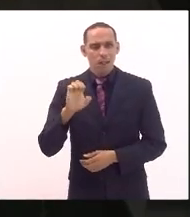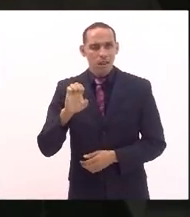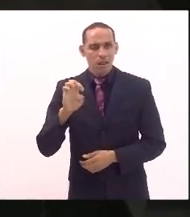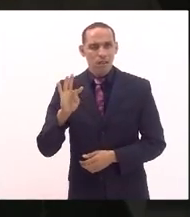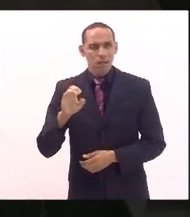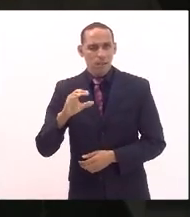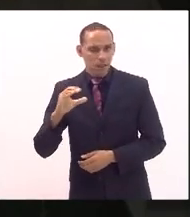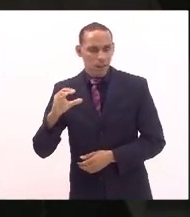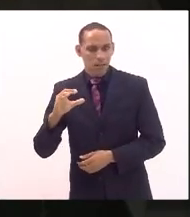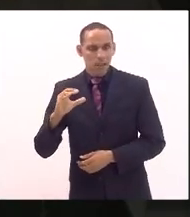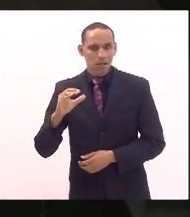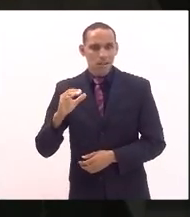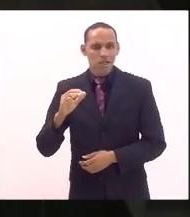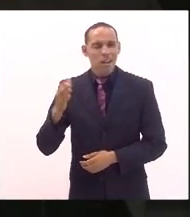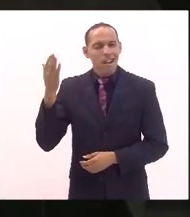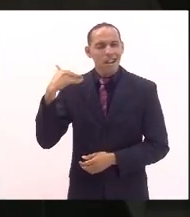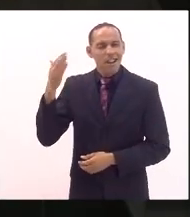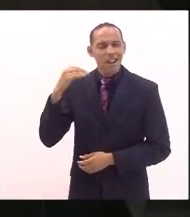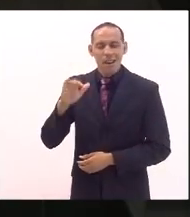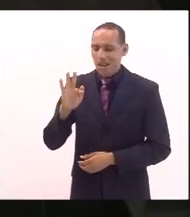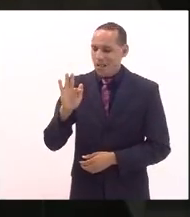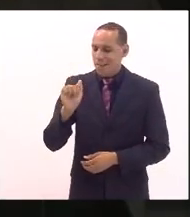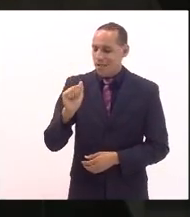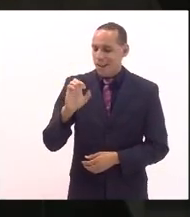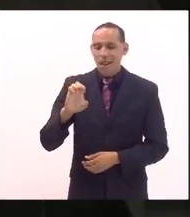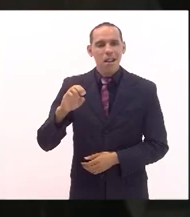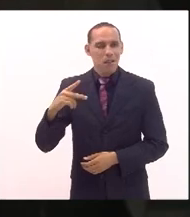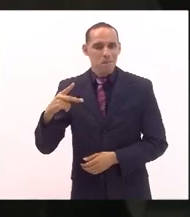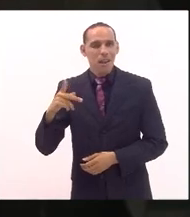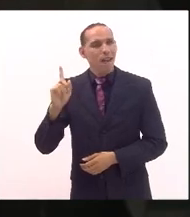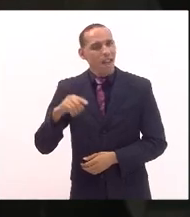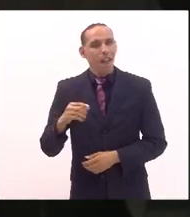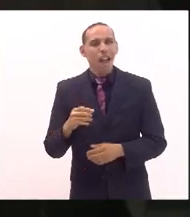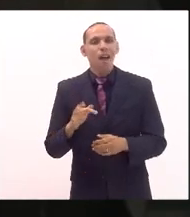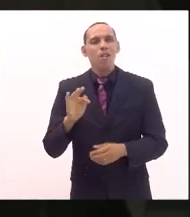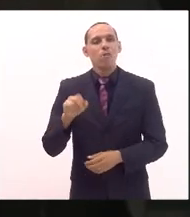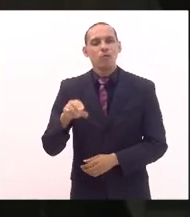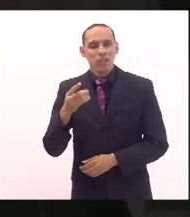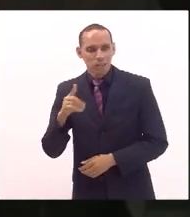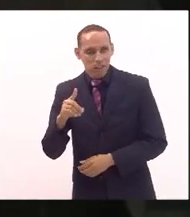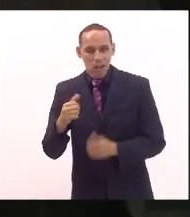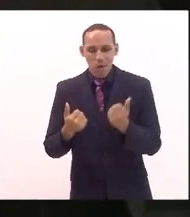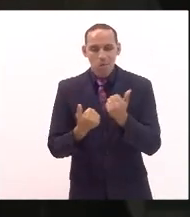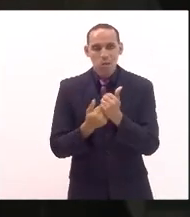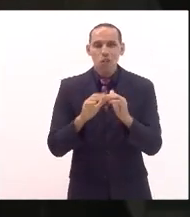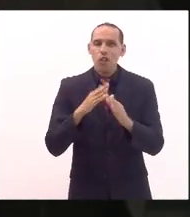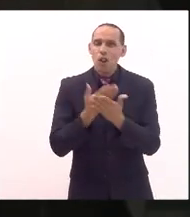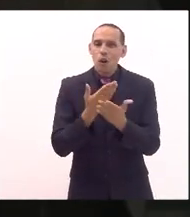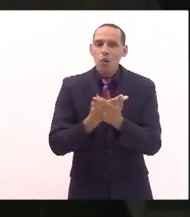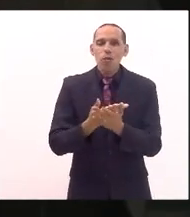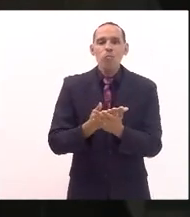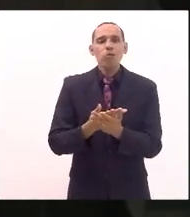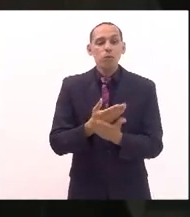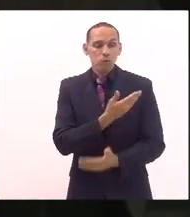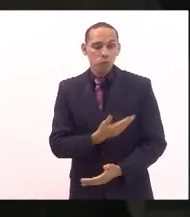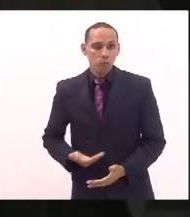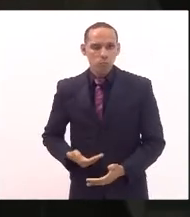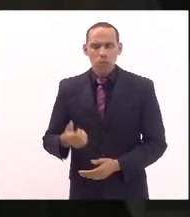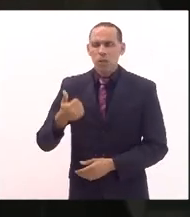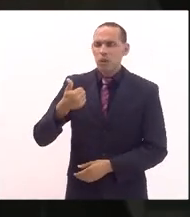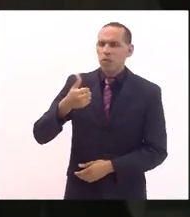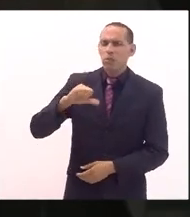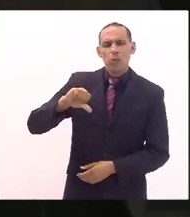oriunda da antiga faep Fundação de Apoio à escola pública esta criado em 1987